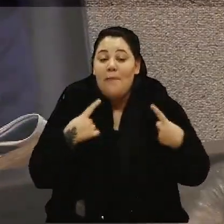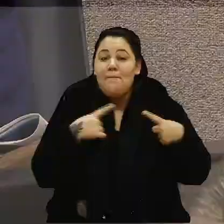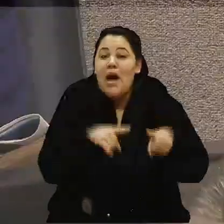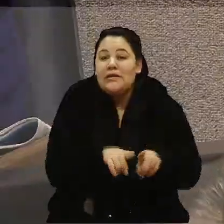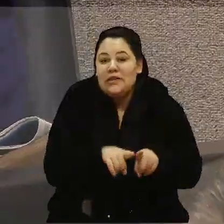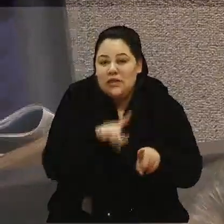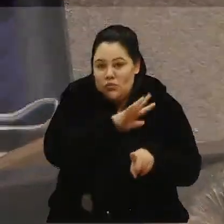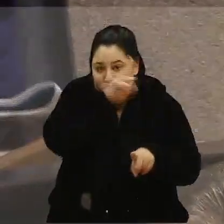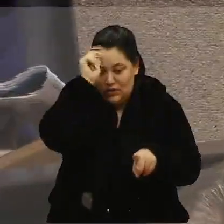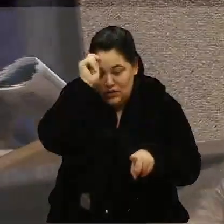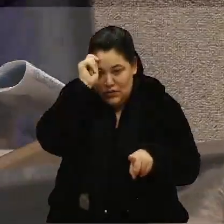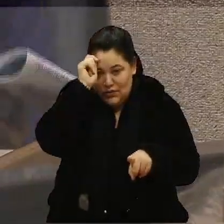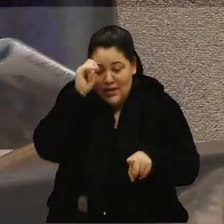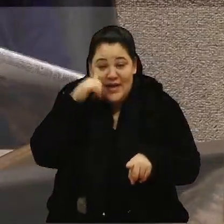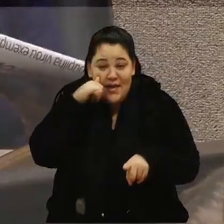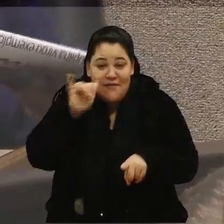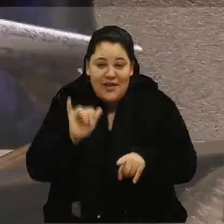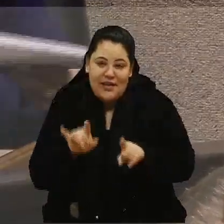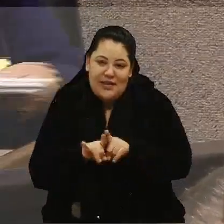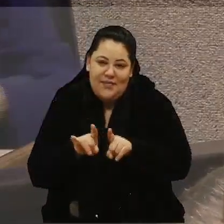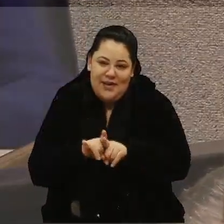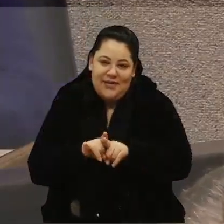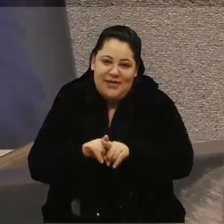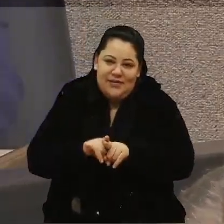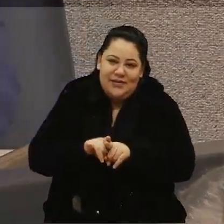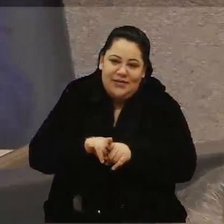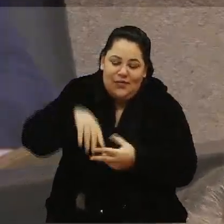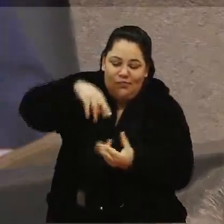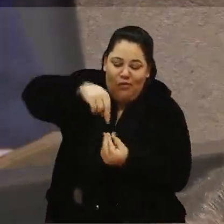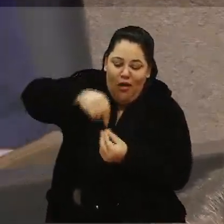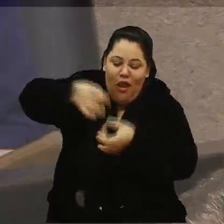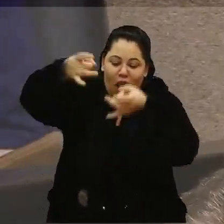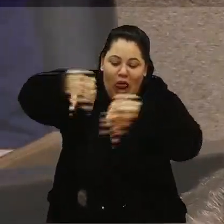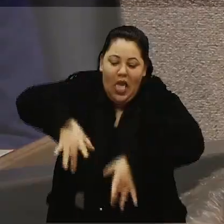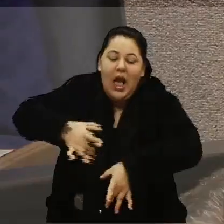que evitam que os resíduos sólidos, né, vão para o aterro